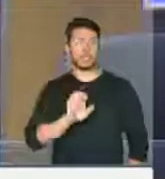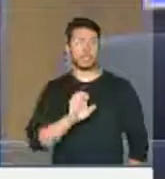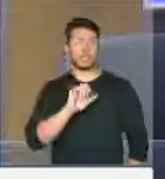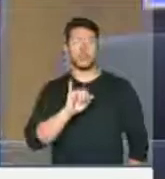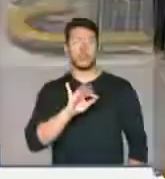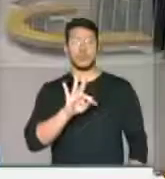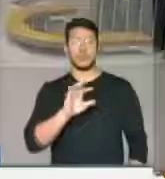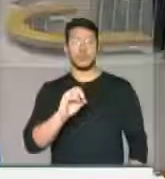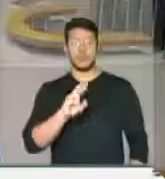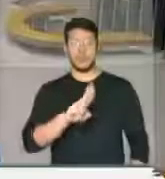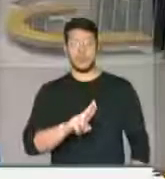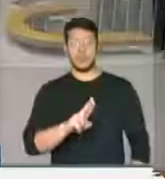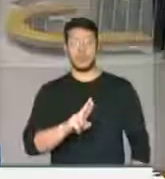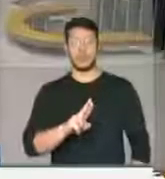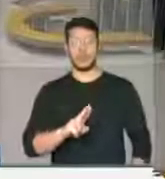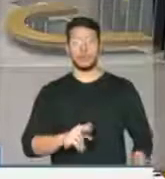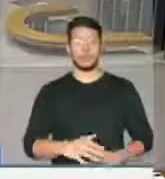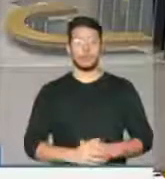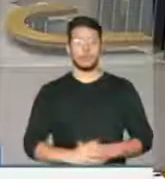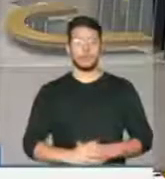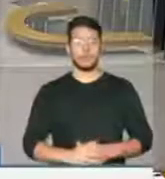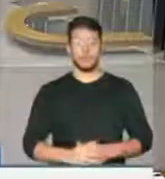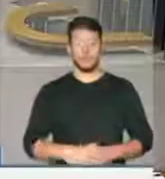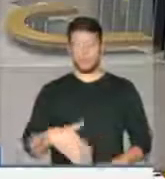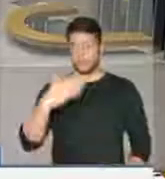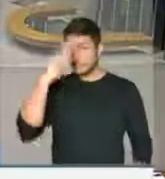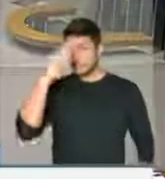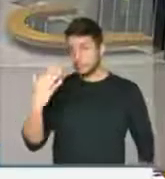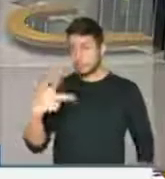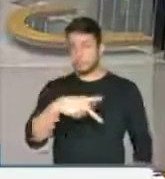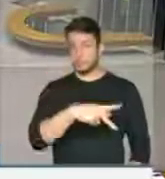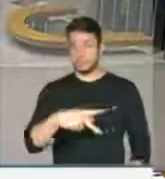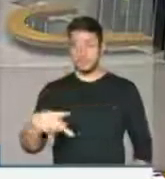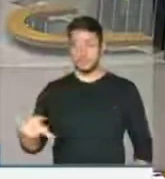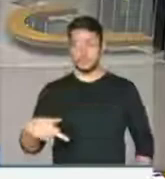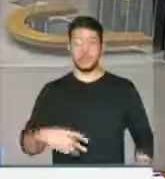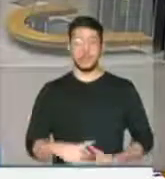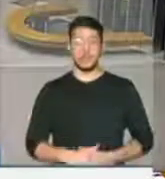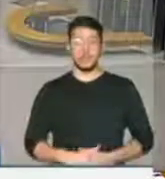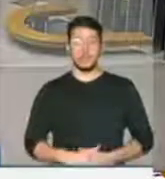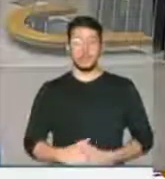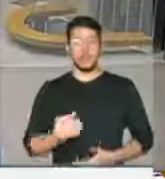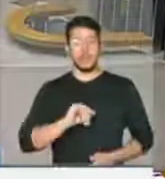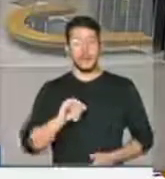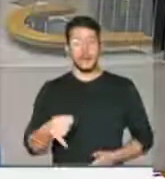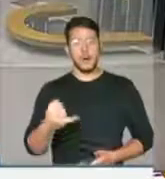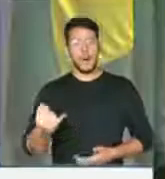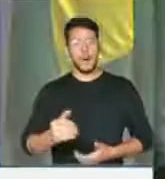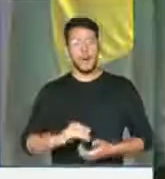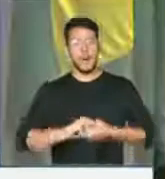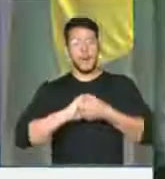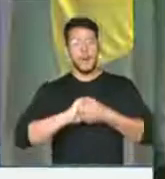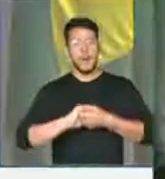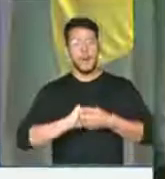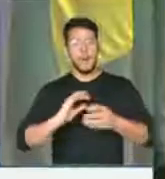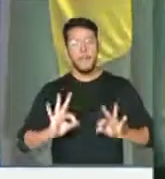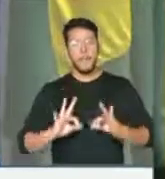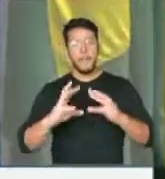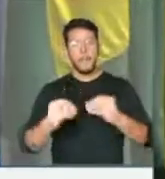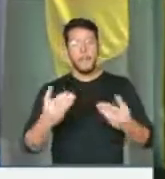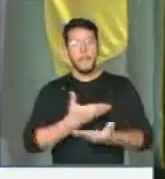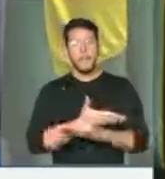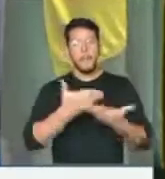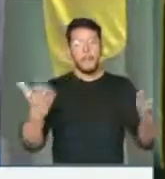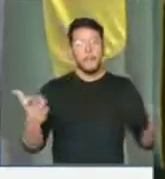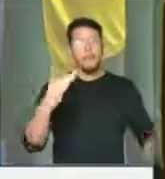Expediente. Muito obrigado, senhor presidente. Lhe saúdo, lhe cumprimento. Por extensão, a todos os colegas deputados, bom retorno